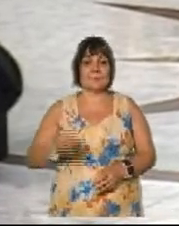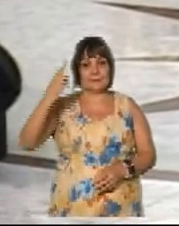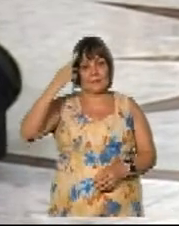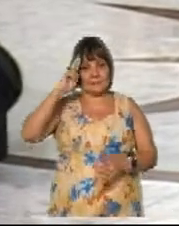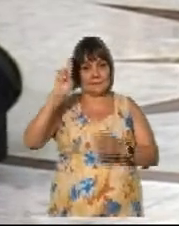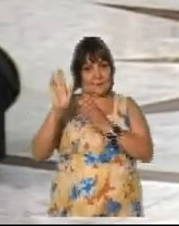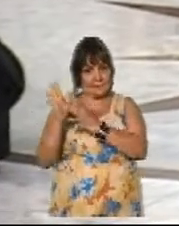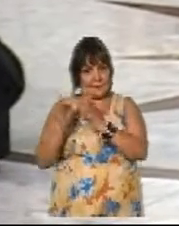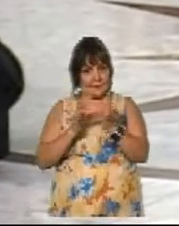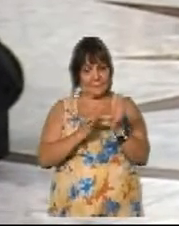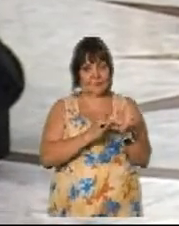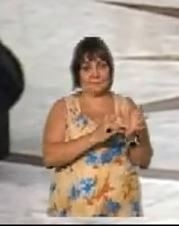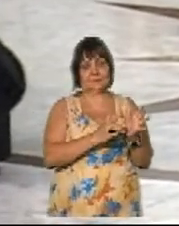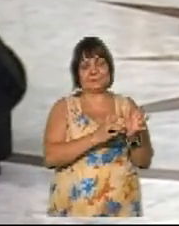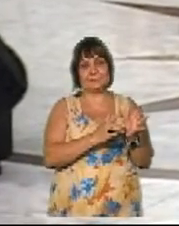O Senhor Jesus Cristo